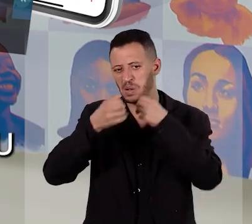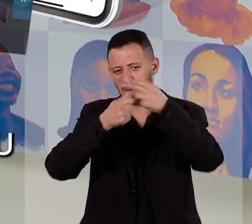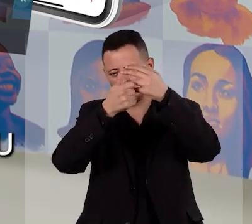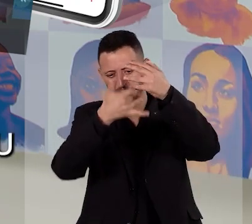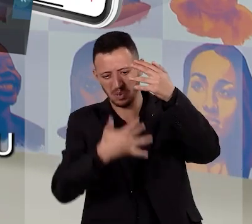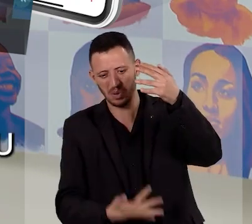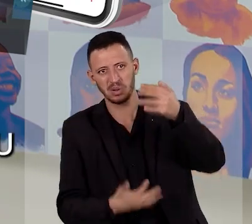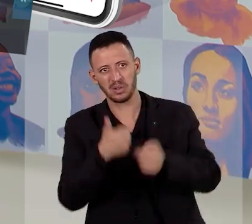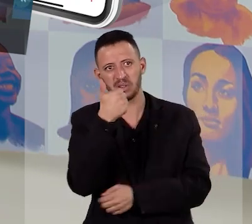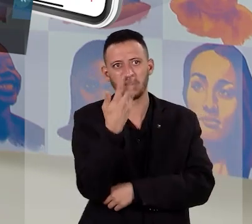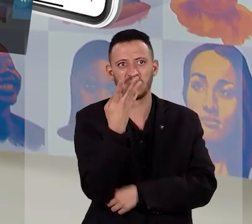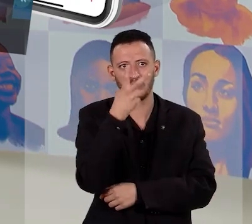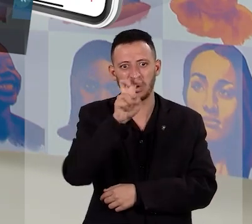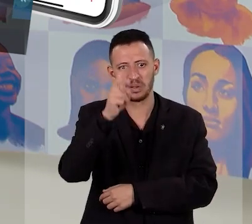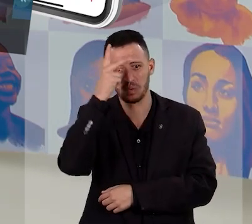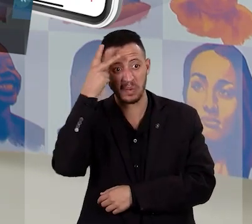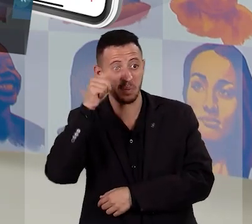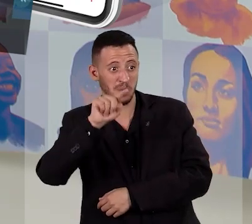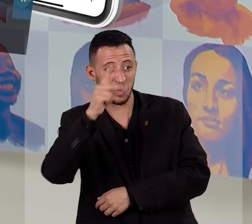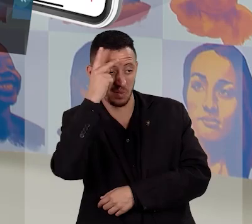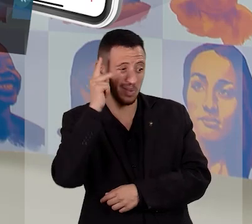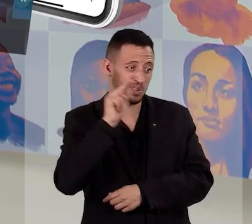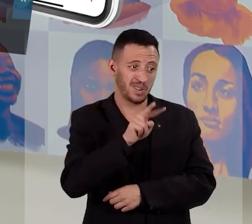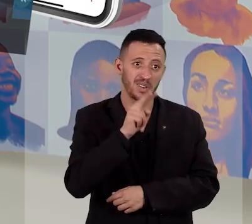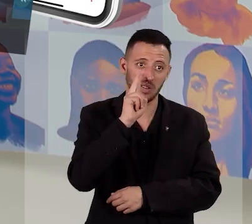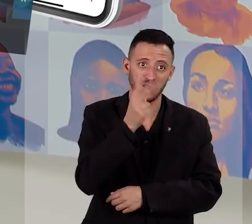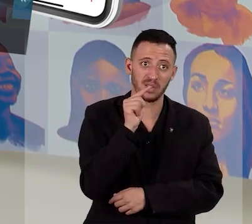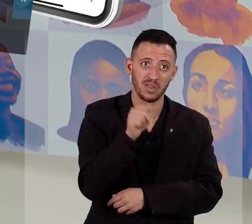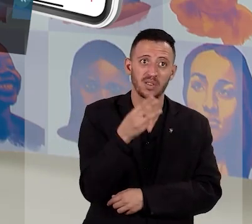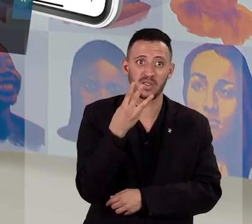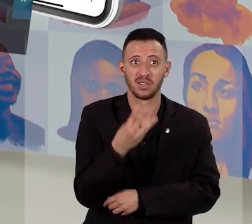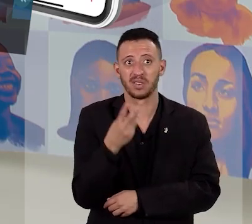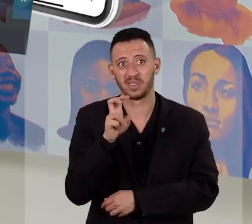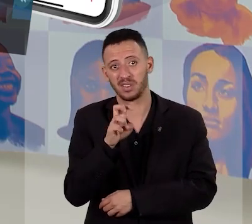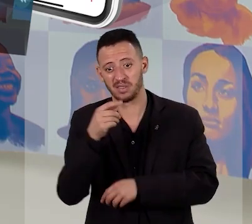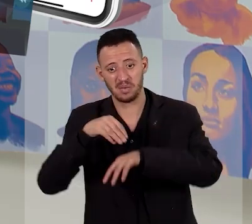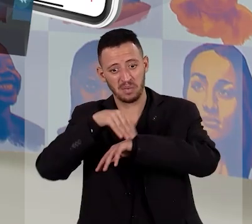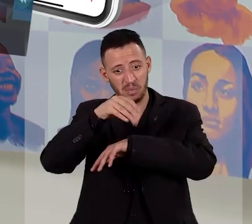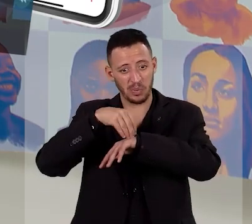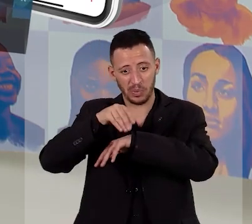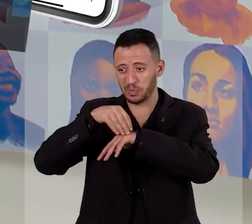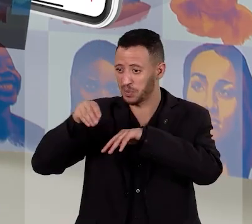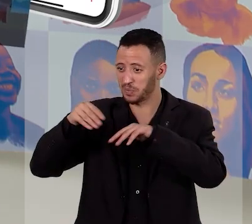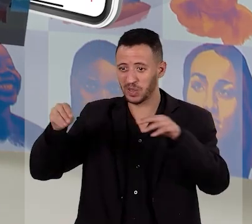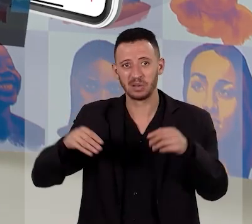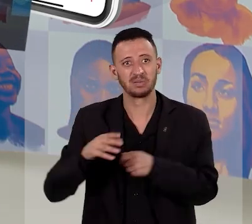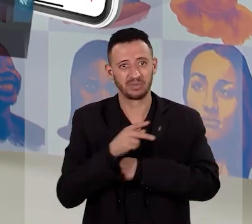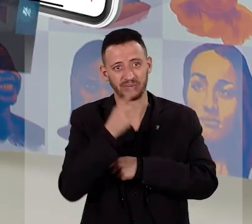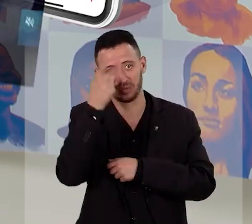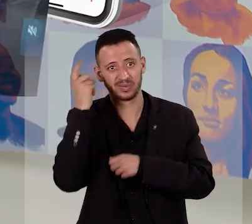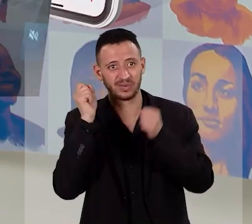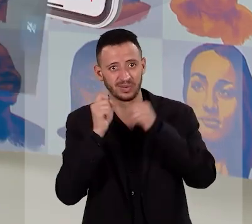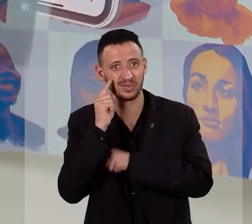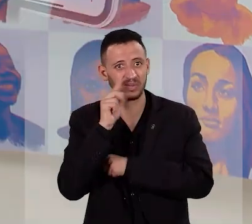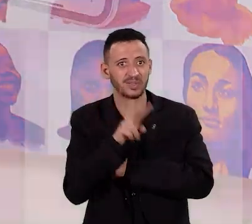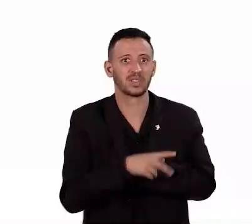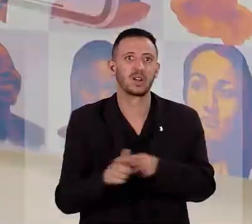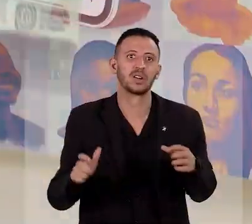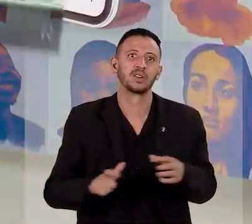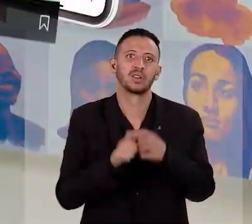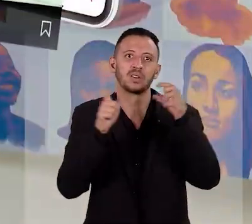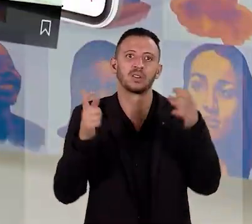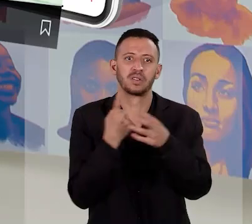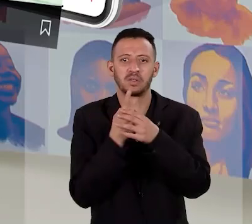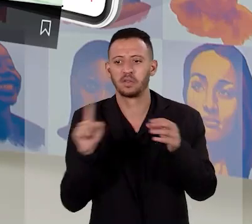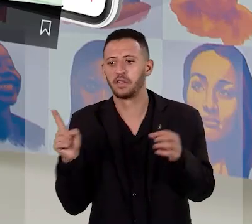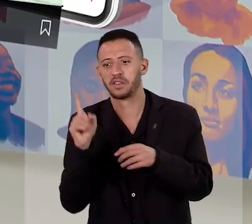de comentários, 145 mil visualizações e 2.335 compartilhamentos. Vale a pena conferir. E